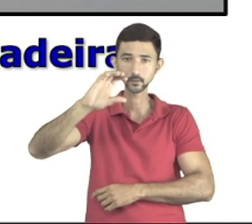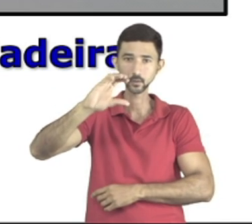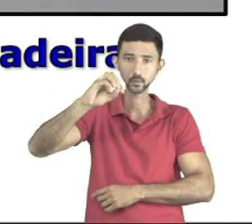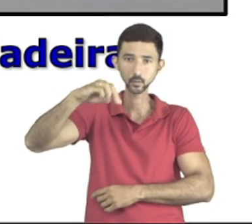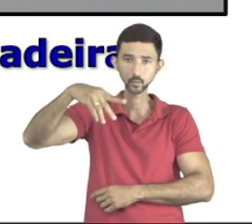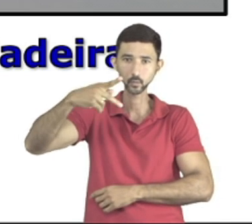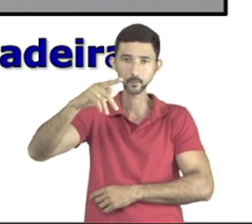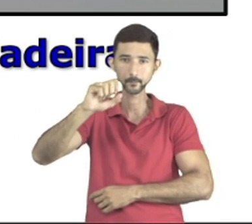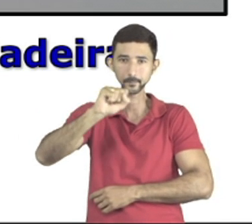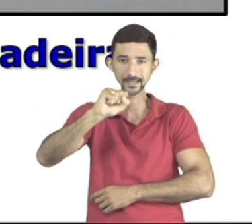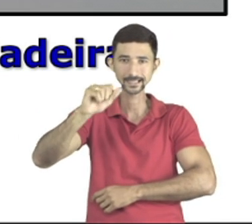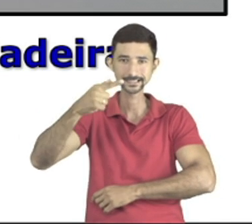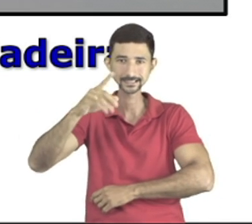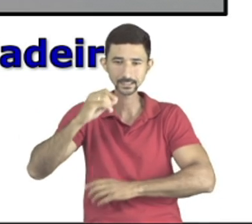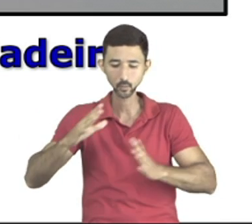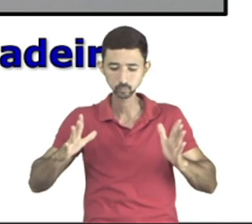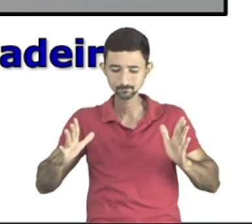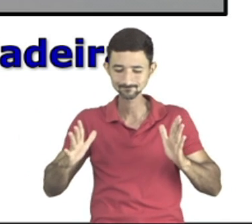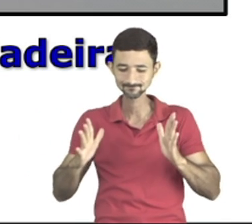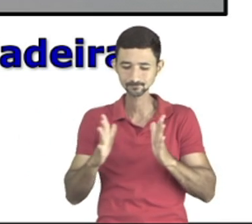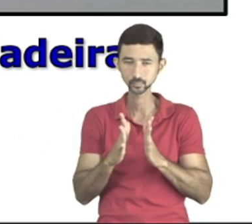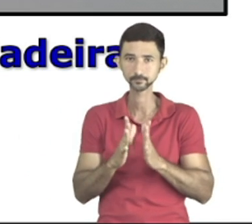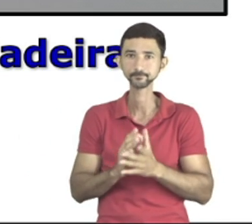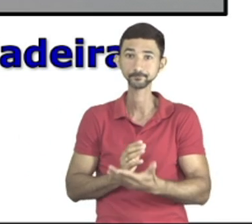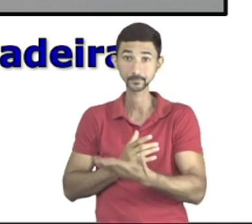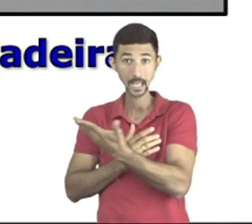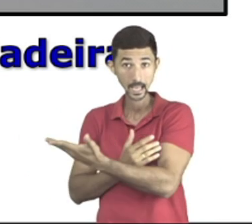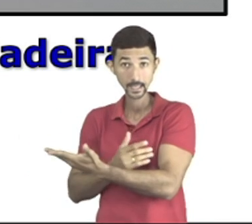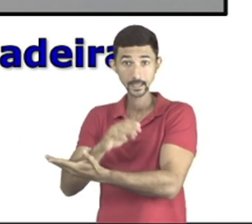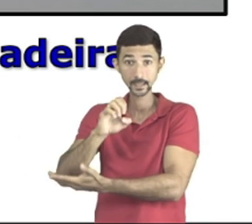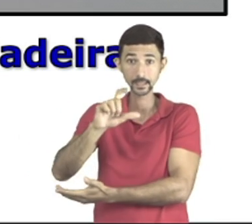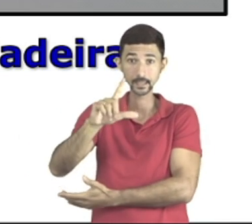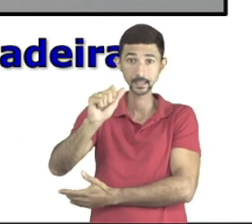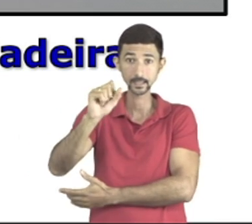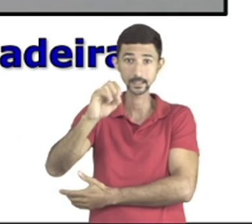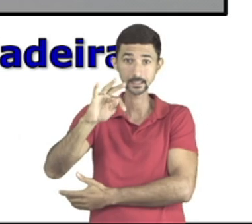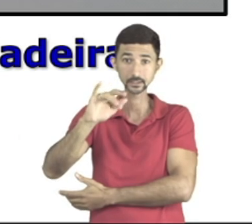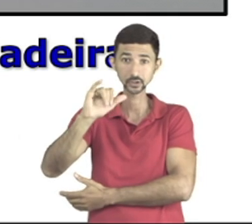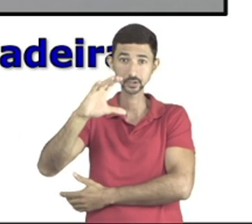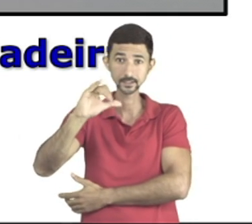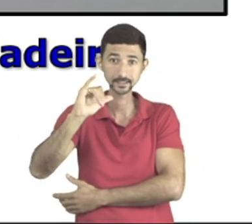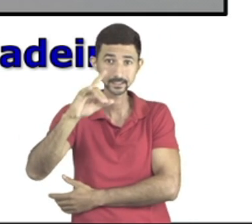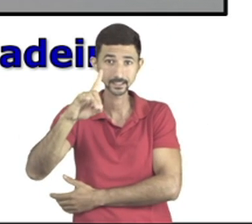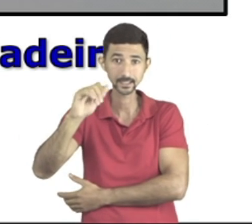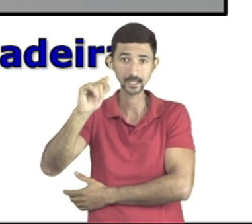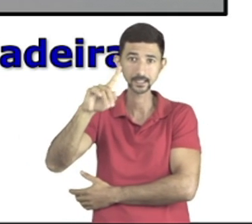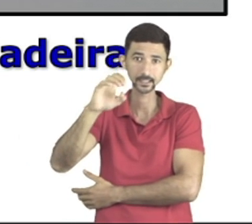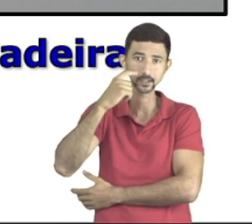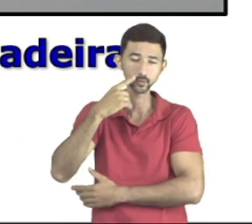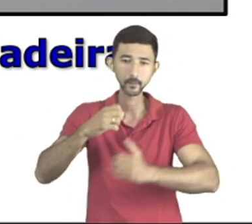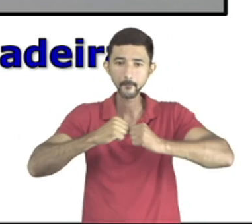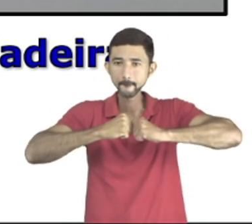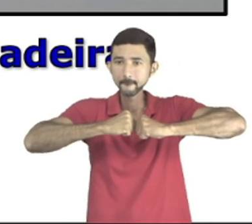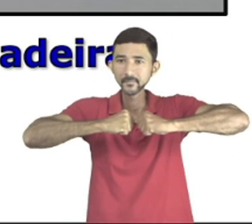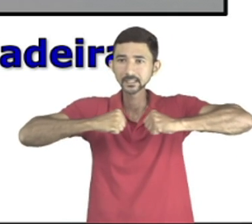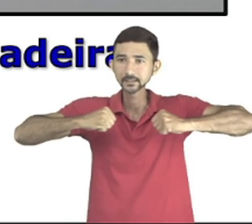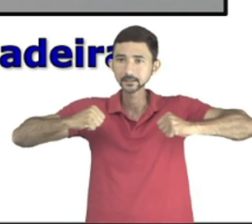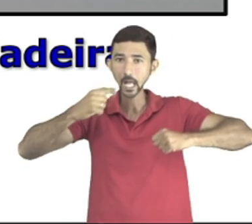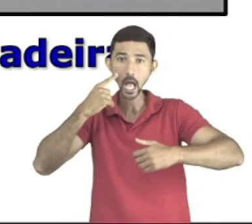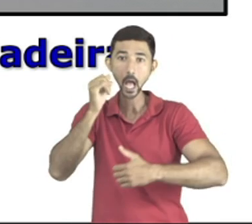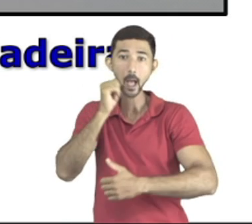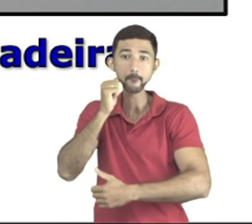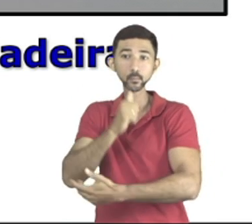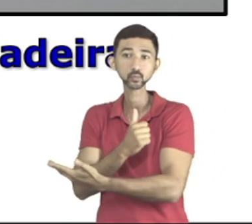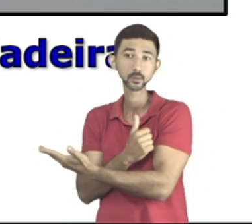comprime, diminui o volume. Elasticidade é uma deformação da matéria em que ela vai esticar. Olha aí a